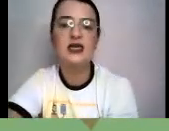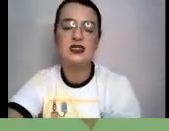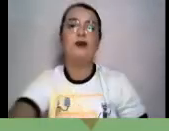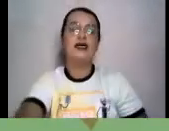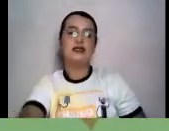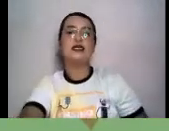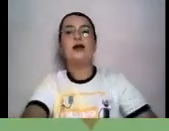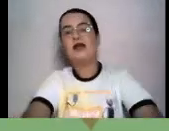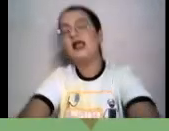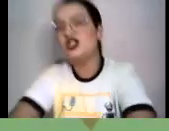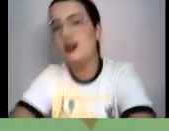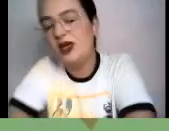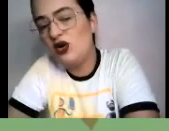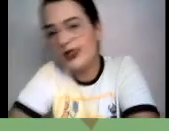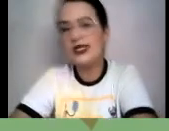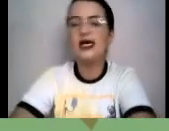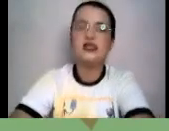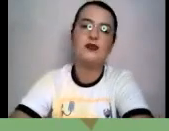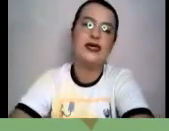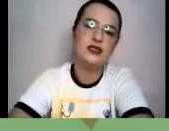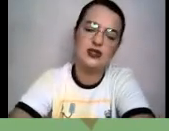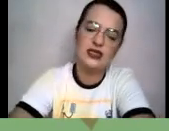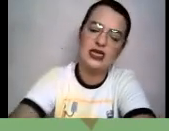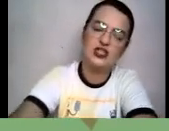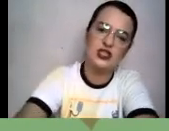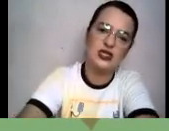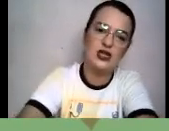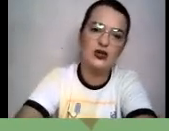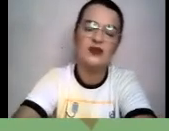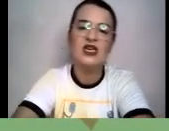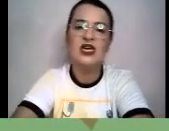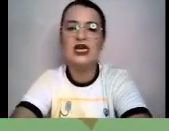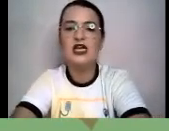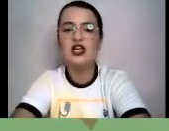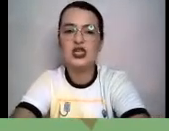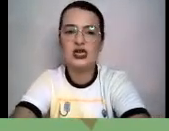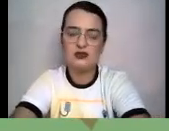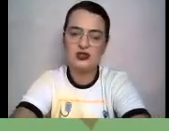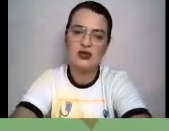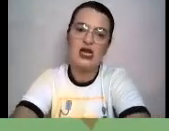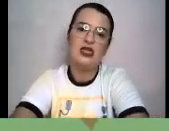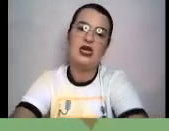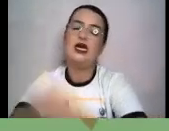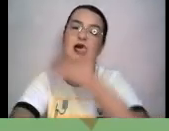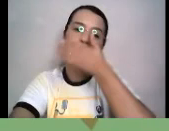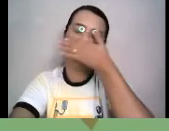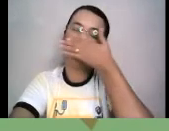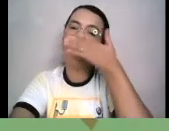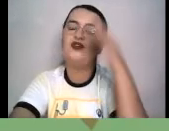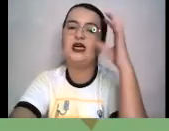países são países capitalistas, a menor quantidade são países socialistas, certo? E nós temos,